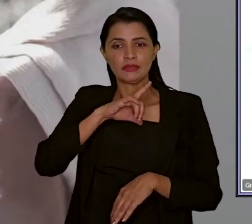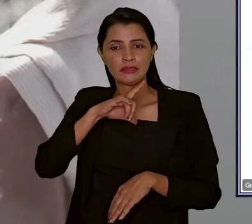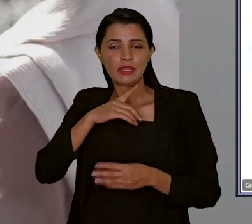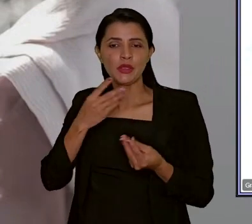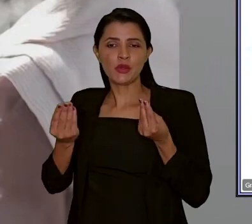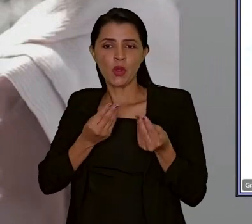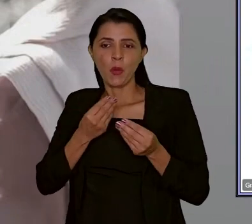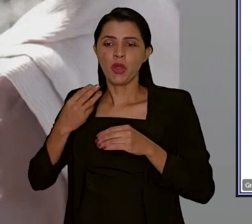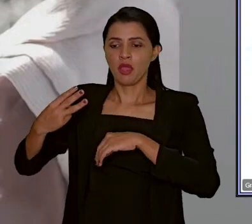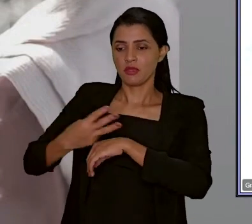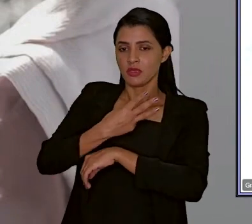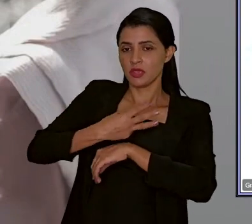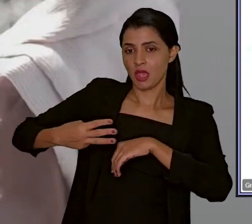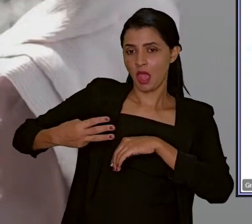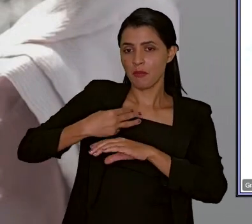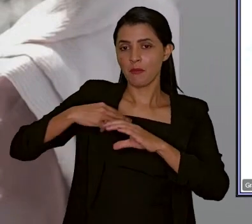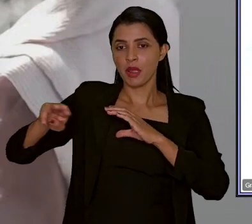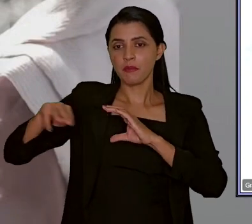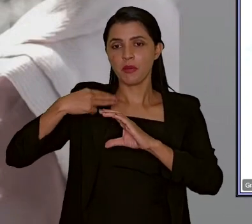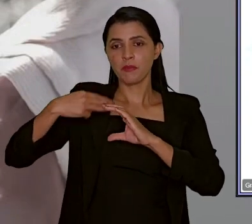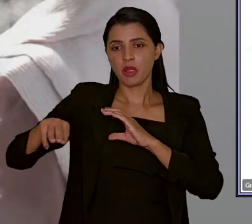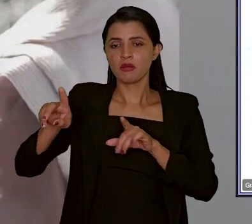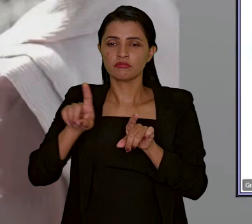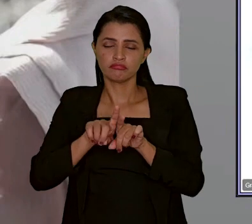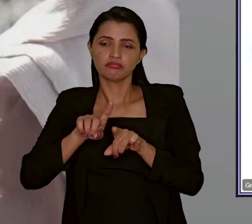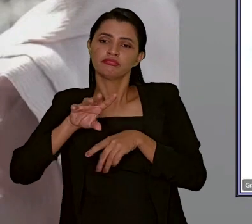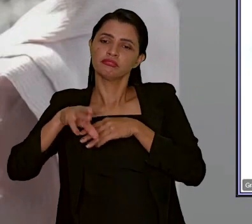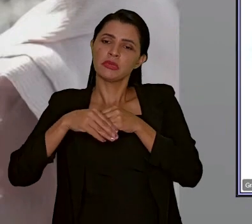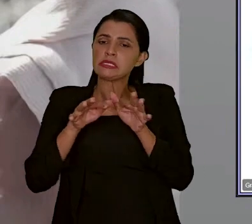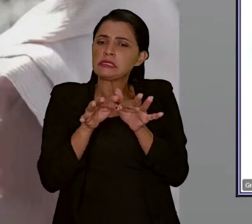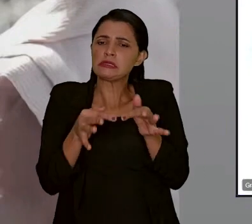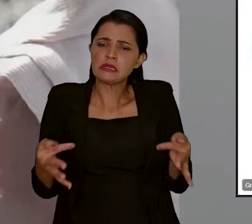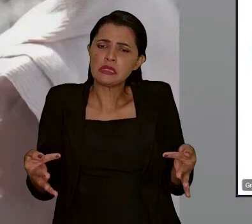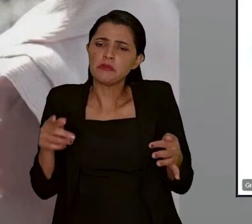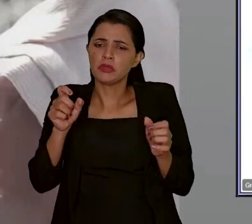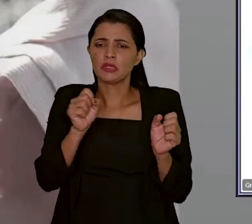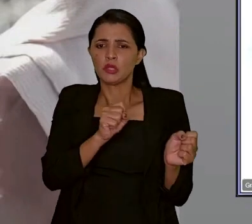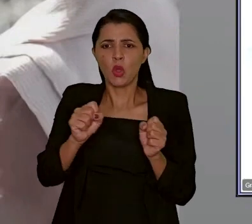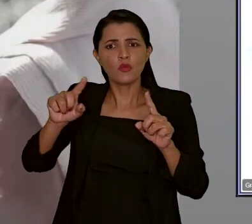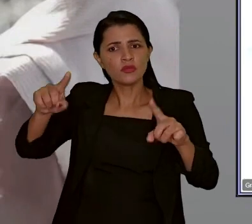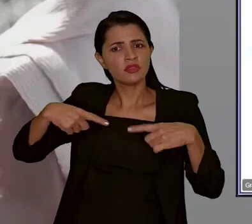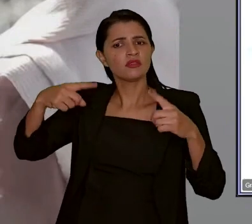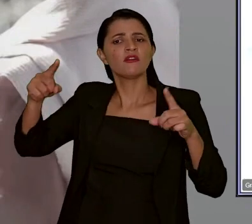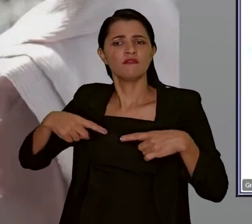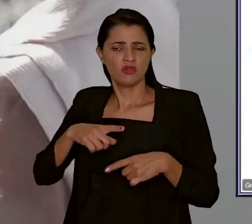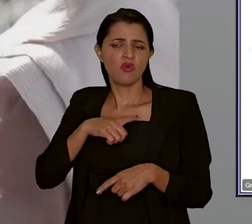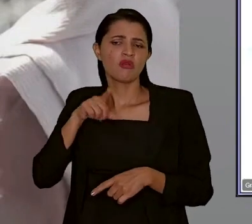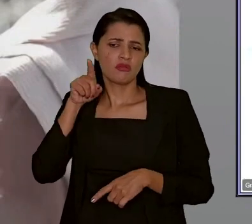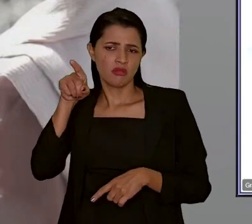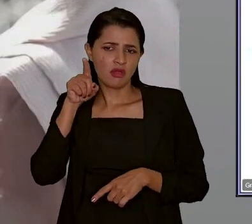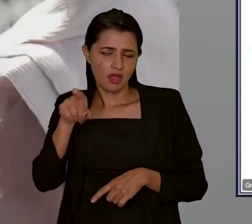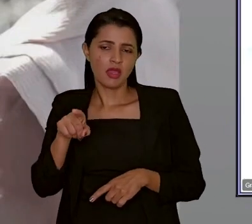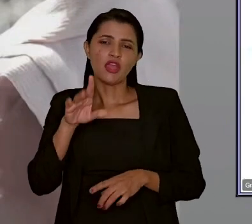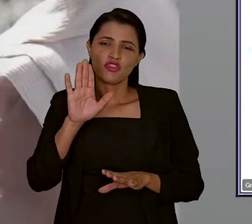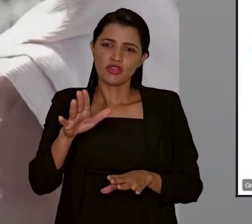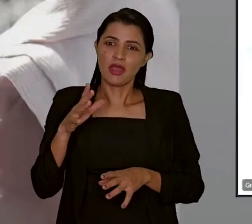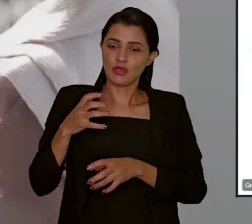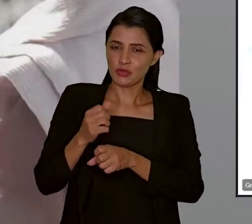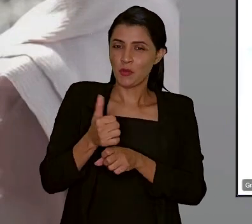WhatsApp, mensajitos, simplemente. Pero ha sido todo un desafío. Yo que llevo 15 años en la